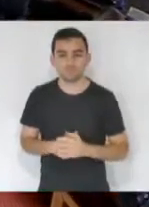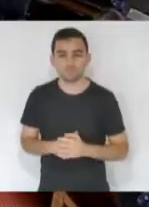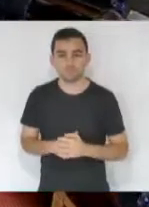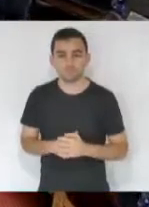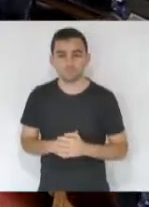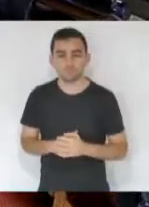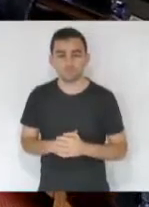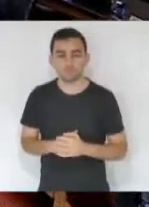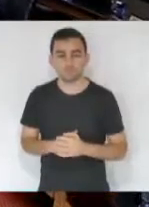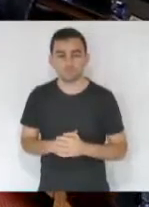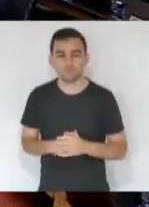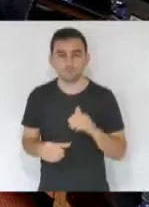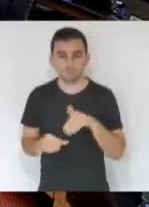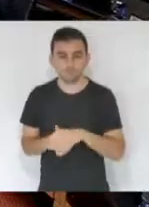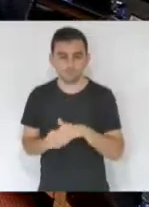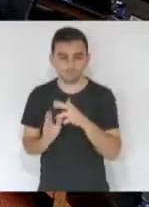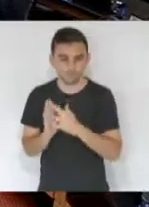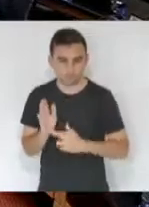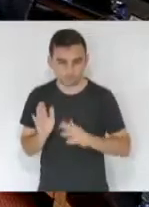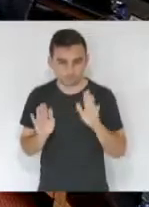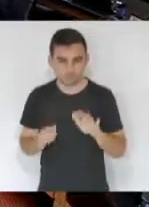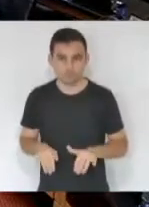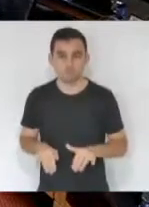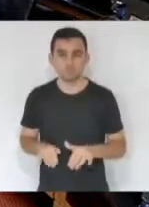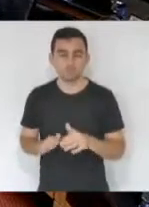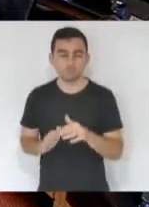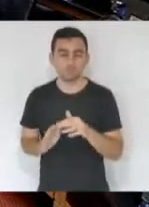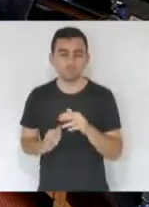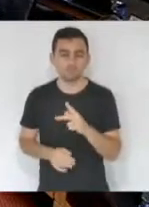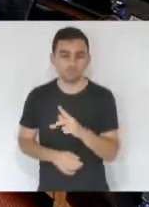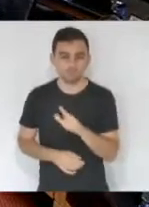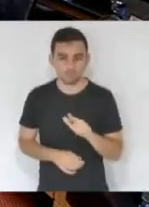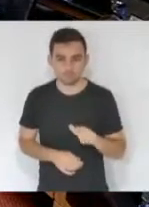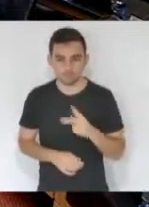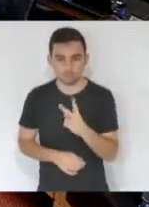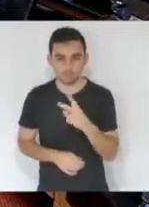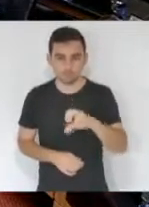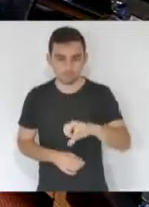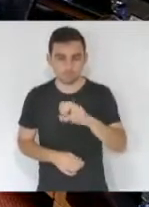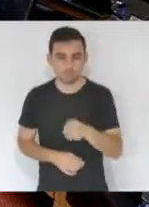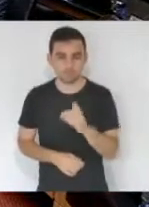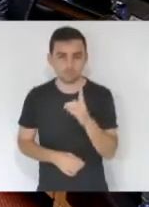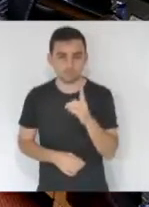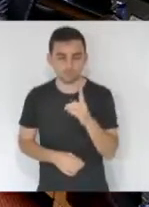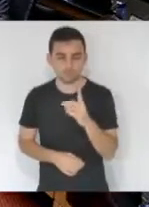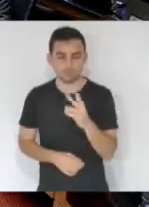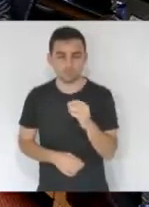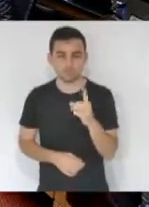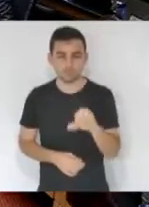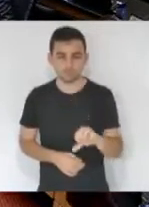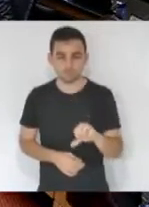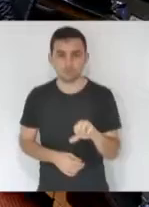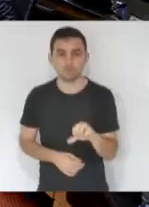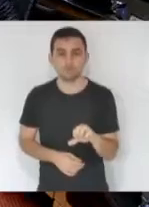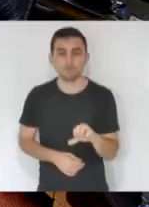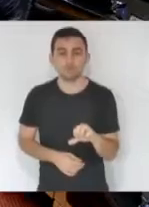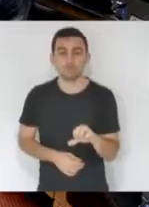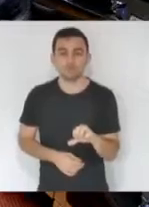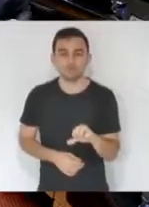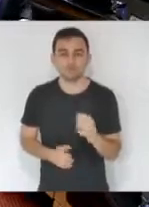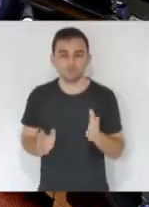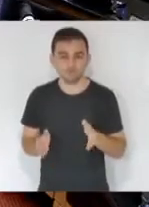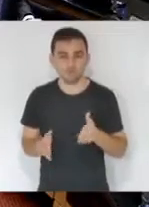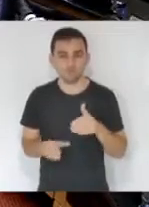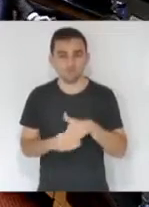a votação da redação final do pl 29 2019 já votado em primeiro turno hoje na sessão ordinária